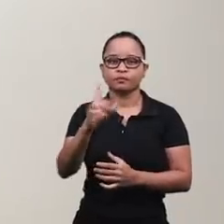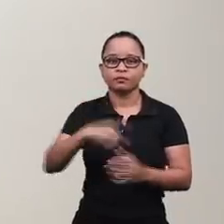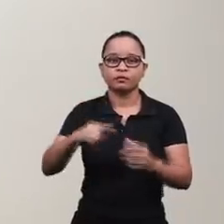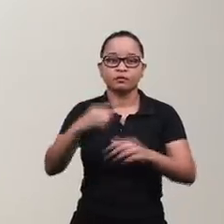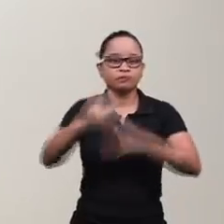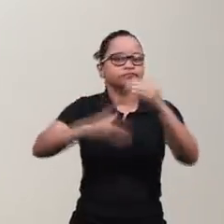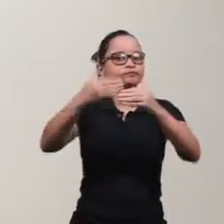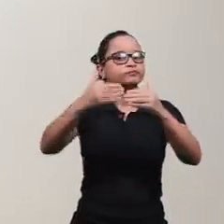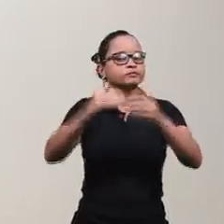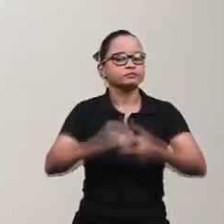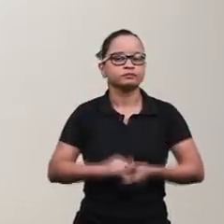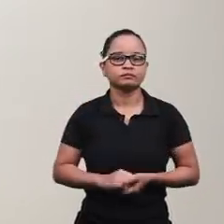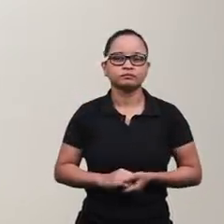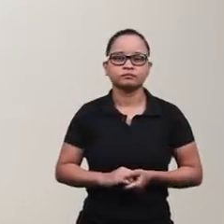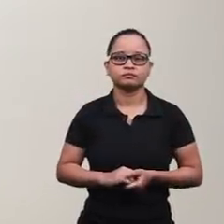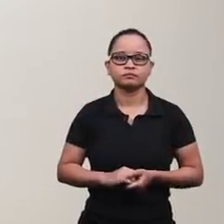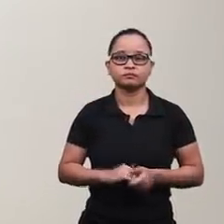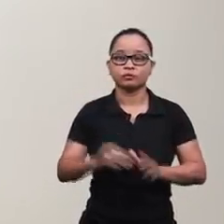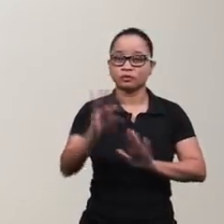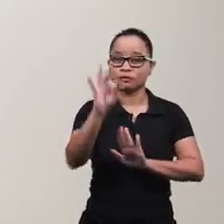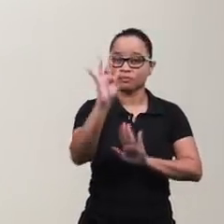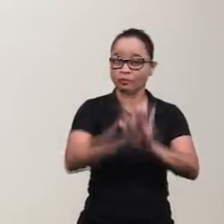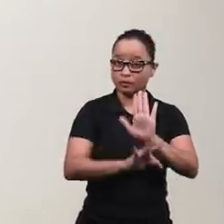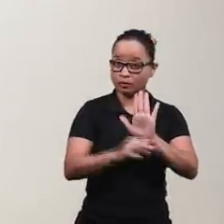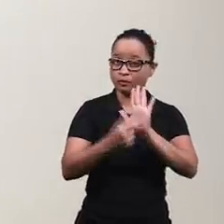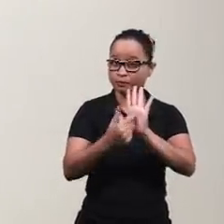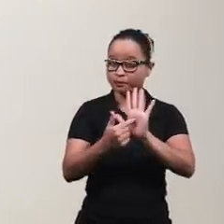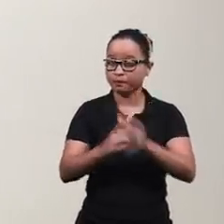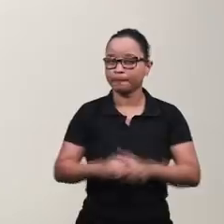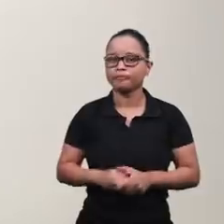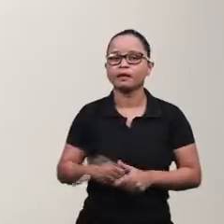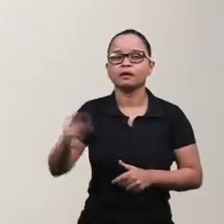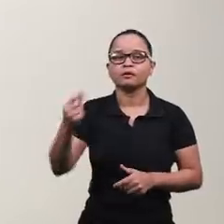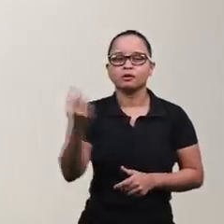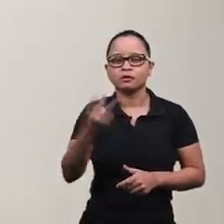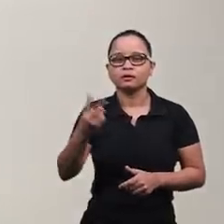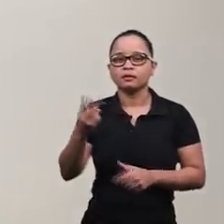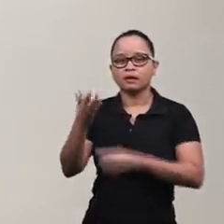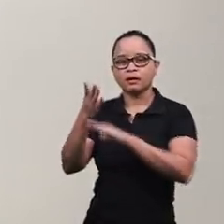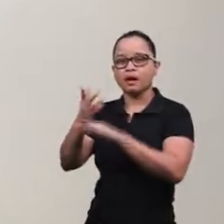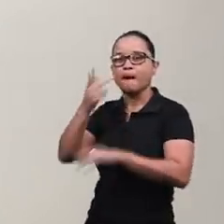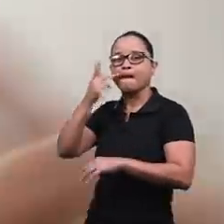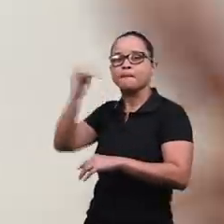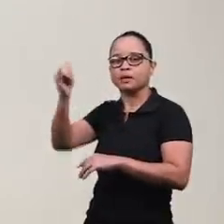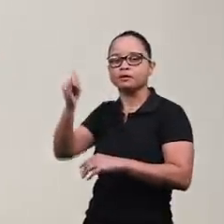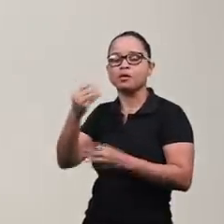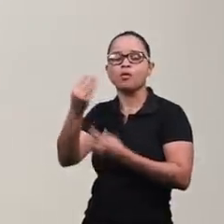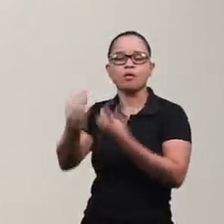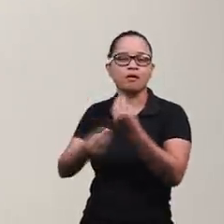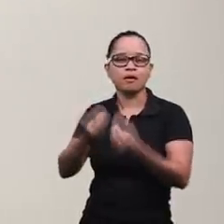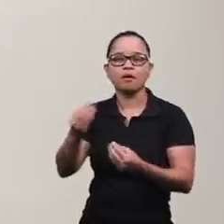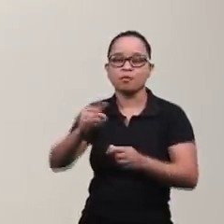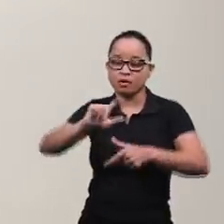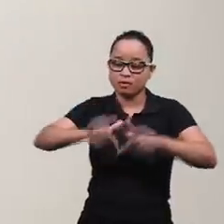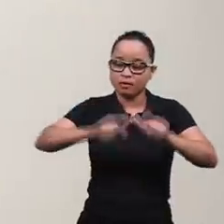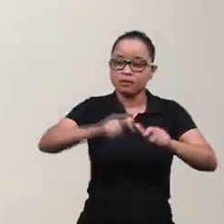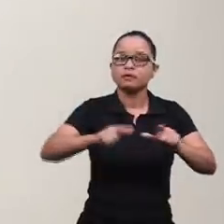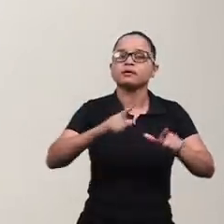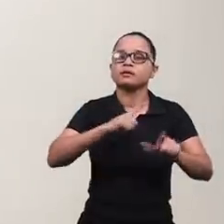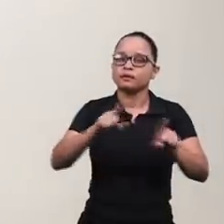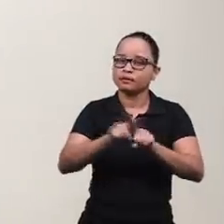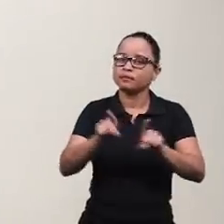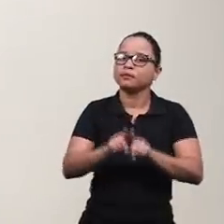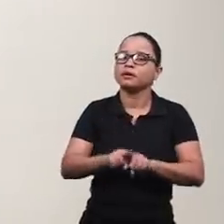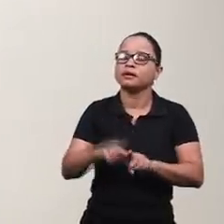edificados e o texto diz o seguinte Olha porque ambos temos acesso ao pai com Israel EA igreja